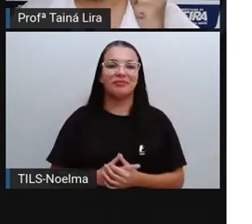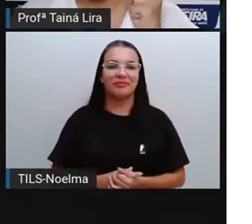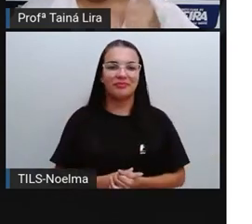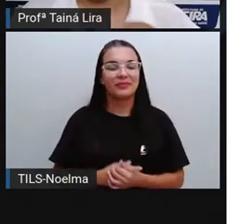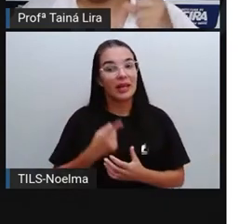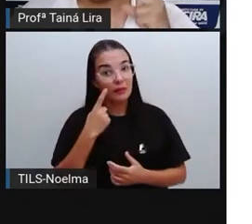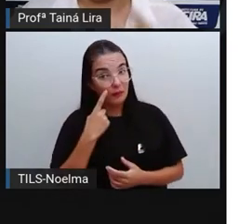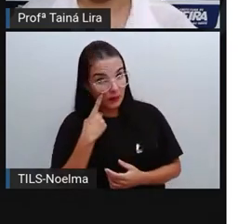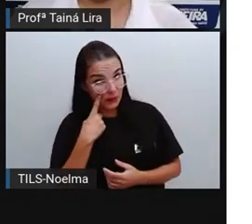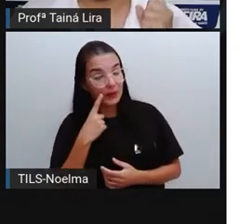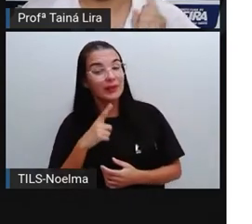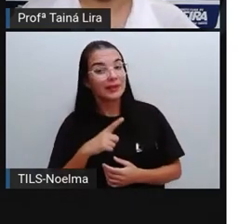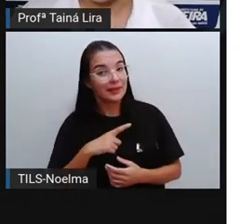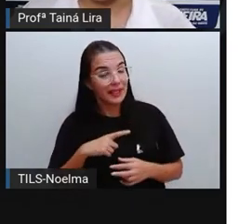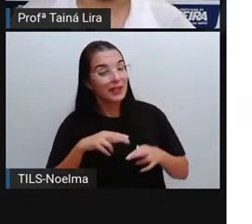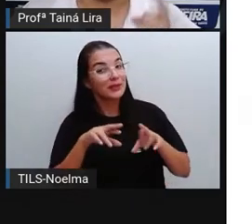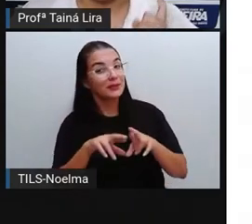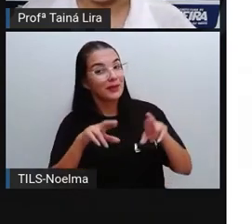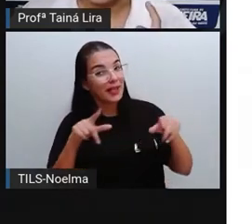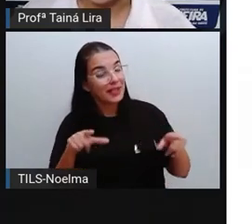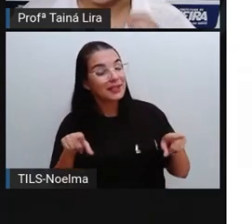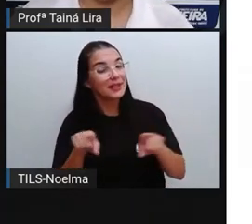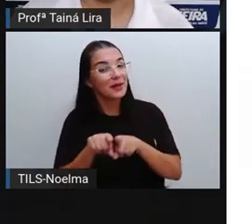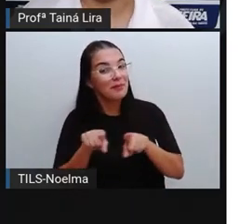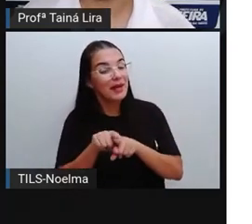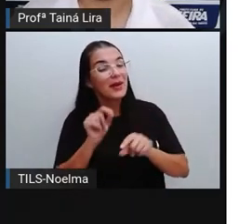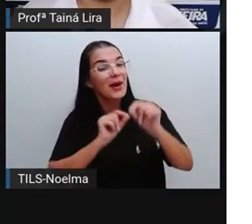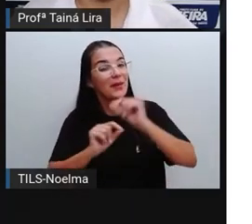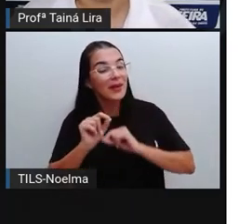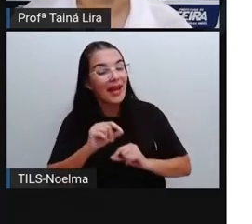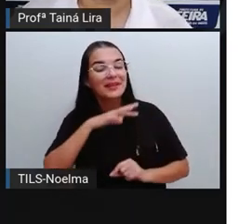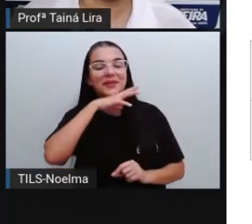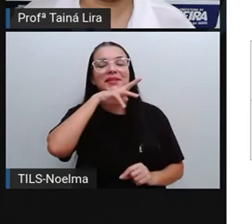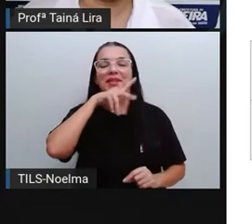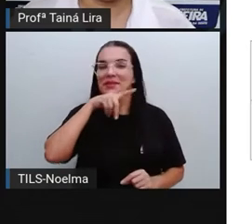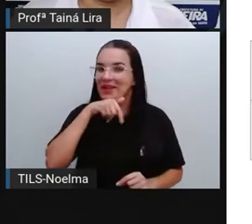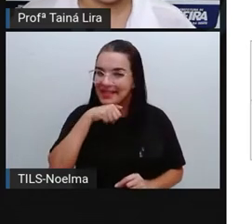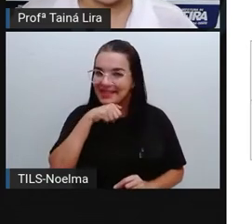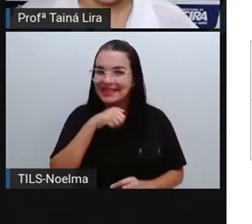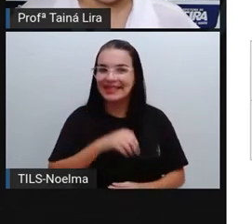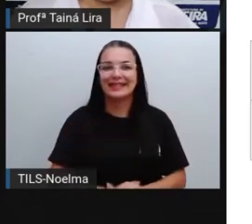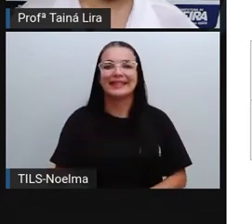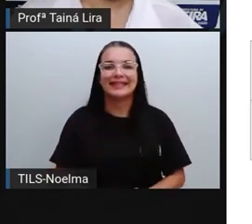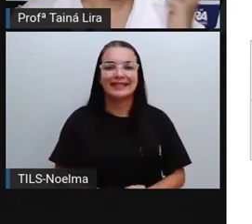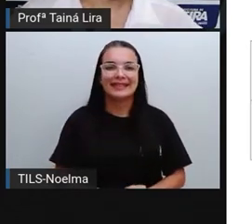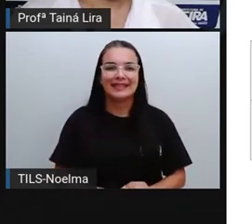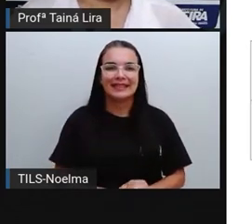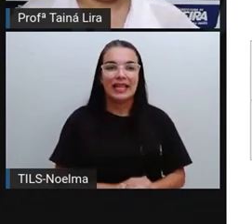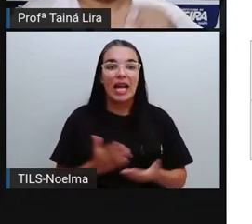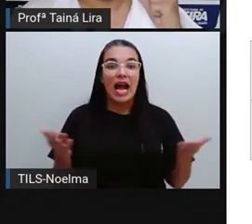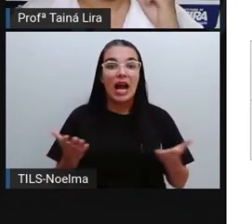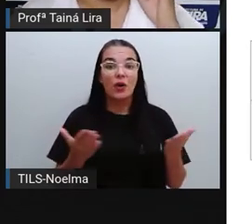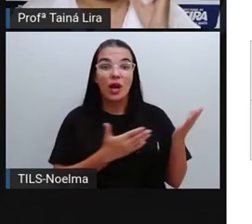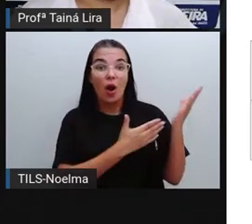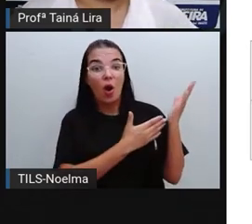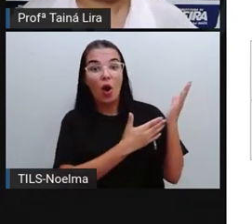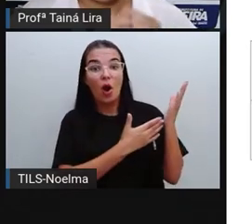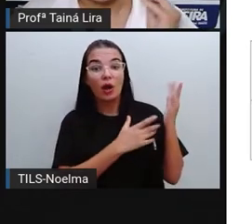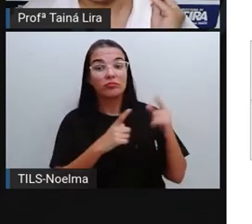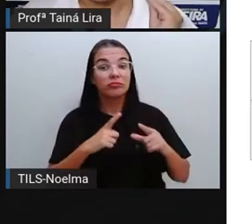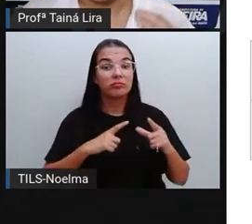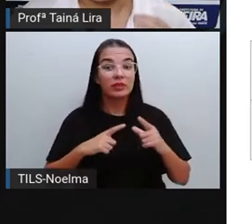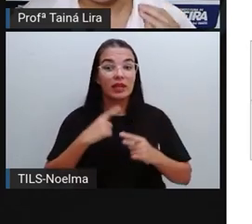que as diferenças existem até mesmo entre os animais, né? E agora, olha lá, a Pro